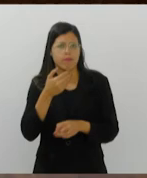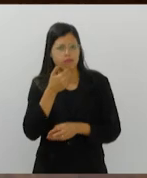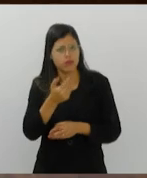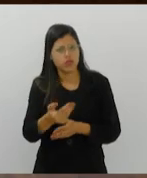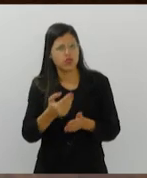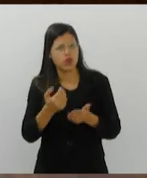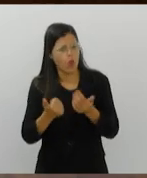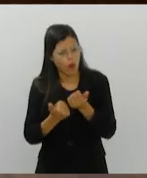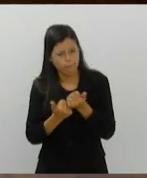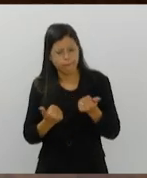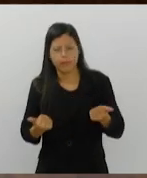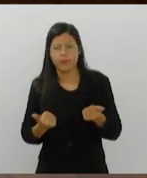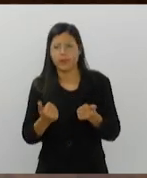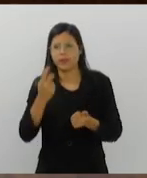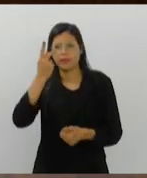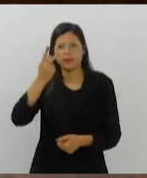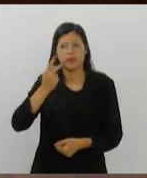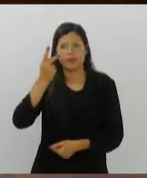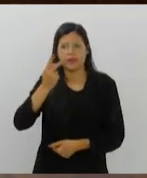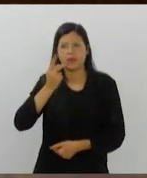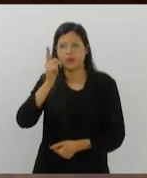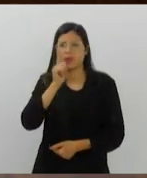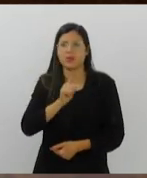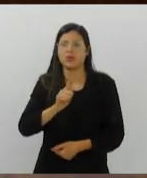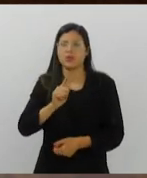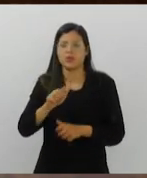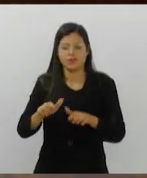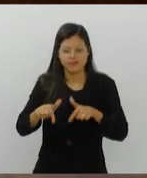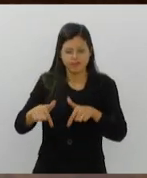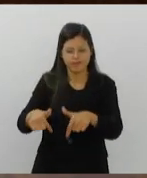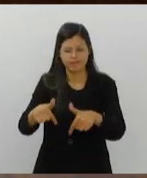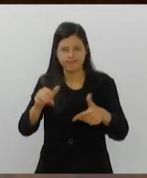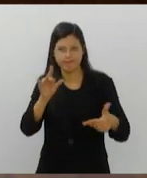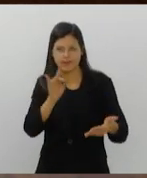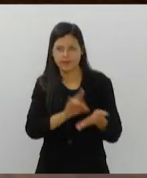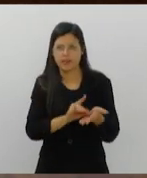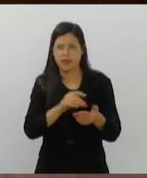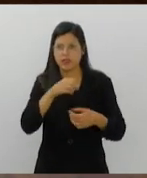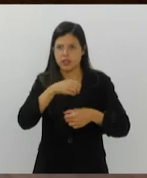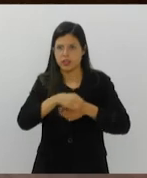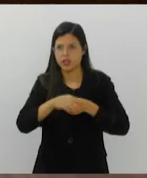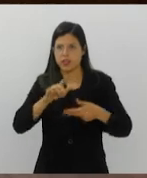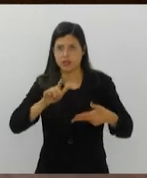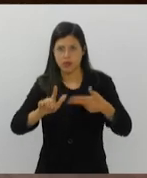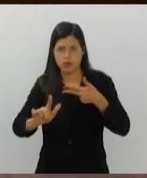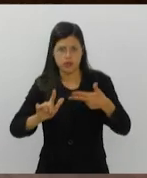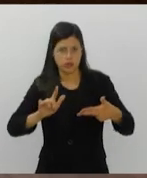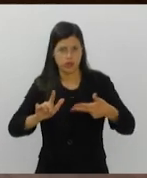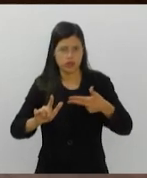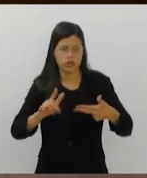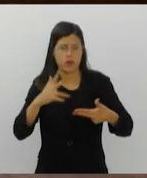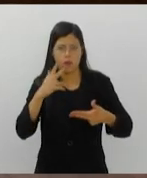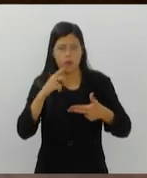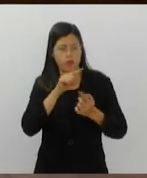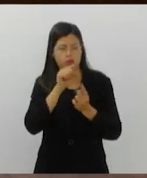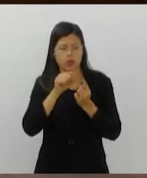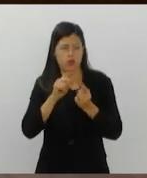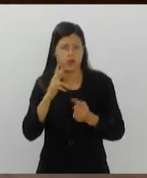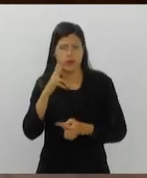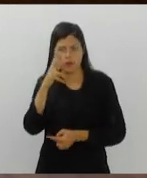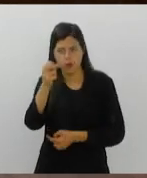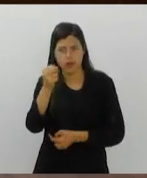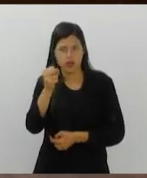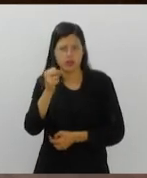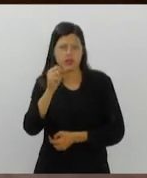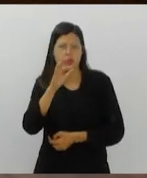para que a gente possa tornar efetivo, de fato, essa indicação legislativa para fortalecer a